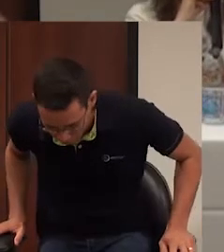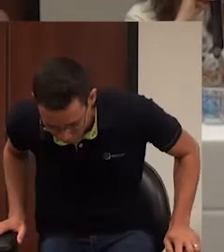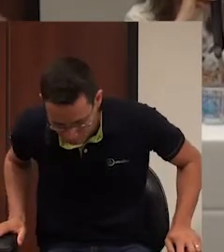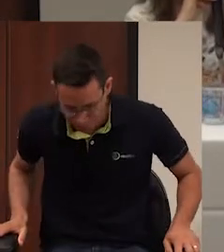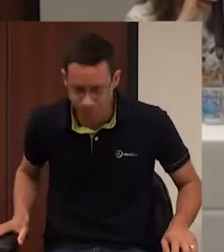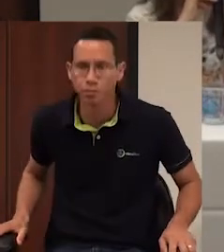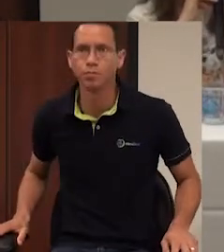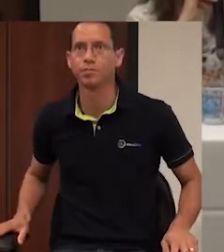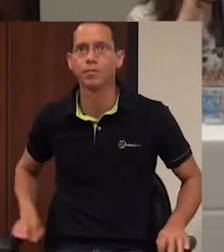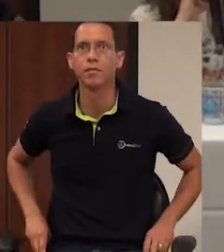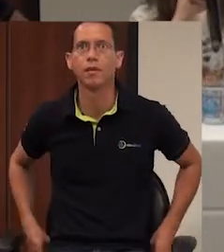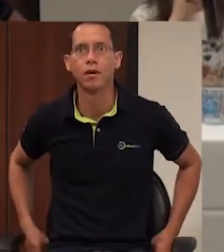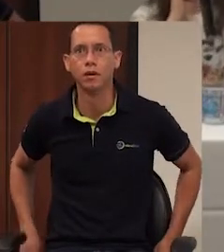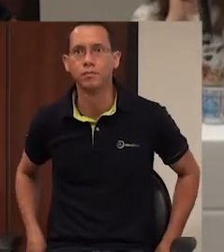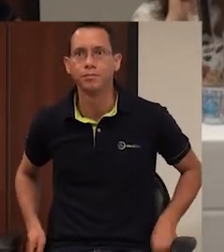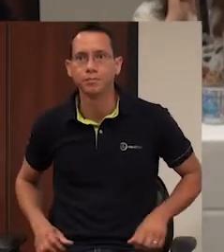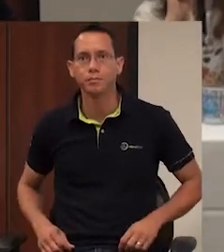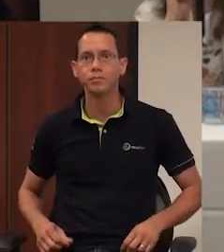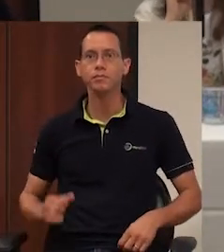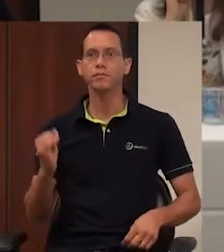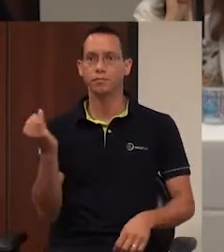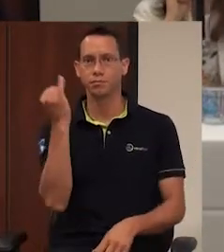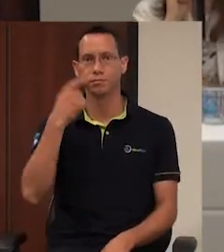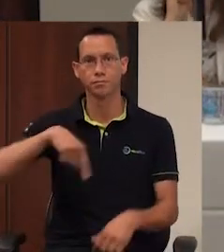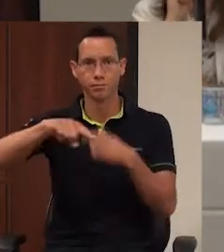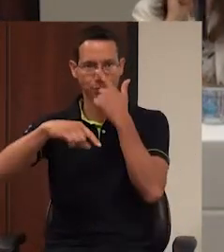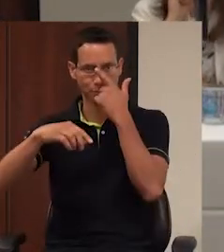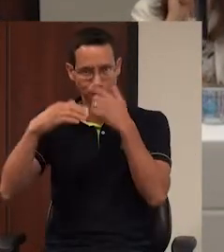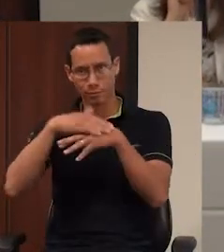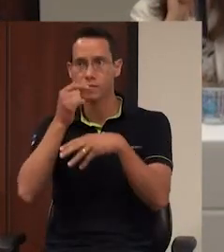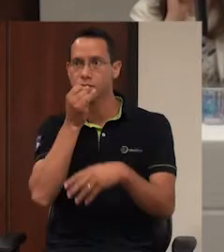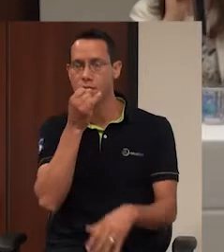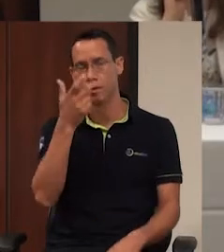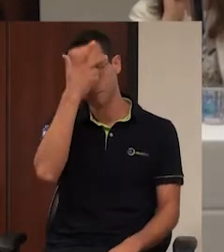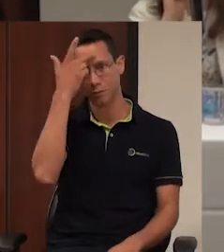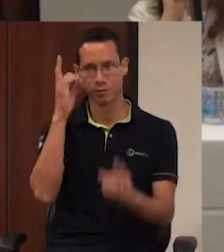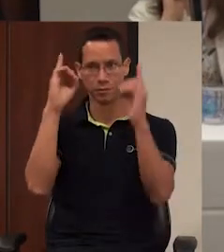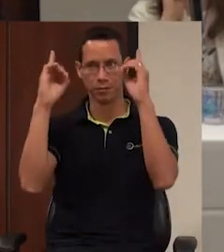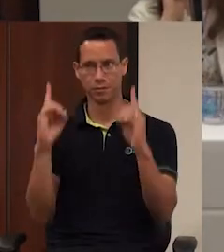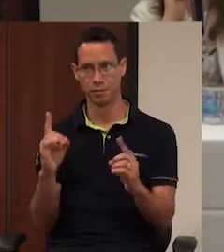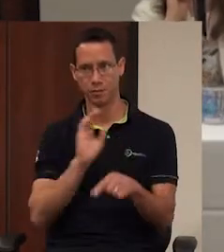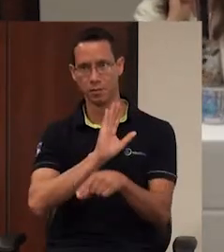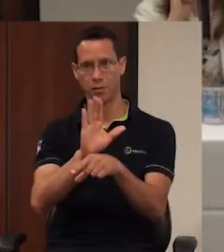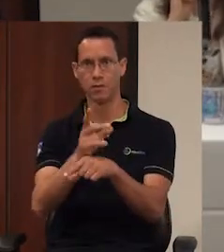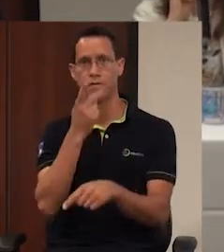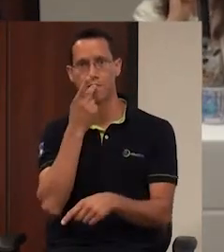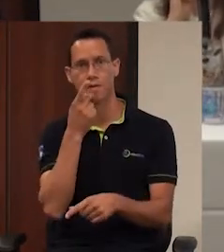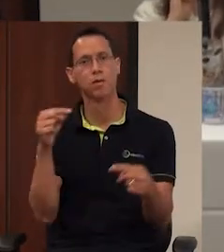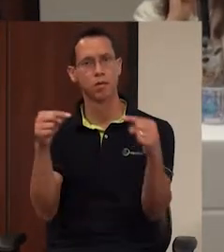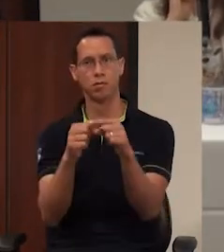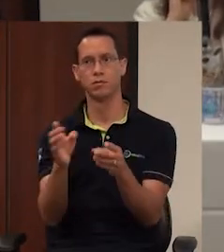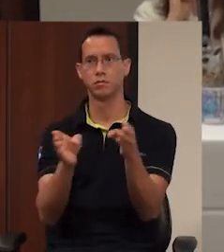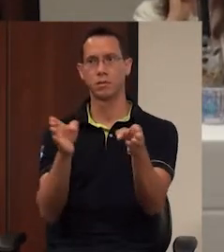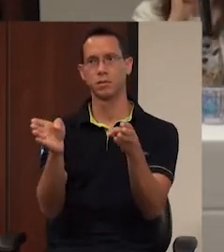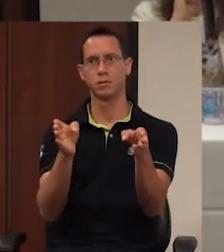uma coisa importante para a gente conversar, porque quando a gente fala de pessoas com deficiência e apoio, a gente fala em acessibilidade, né?